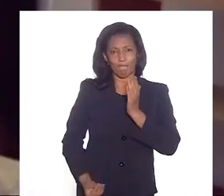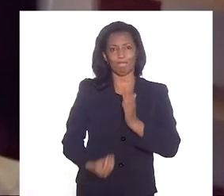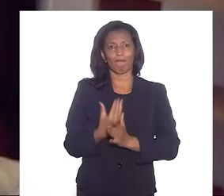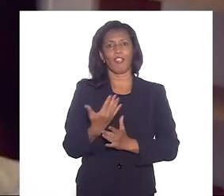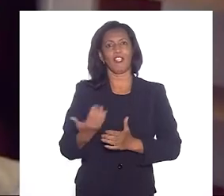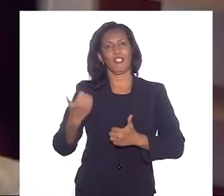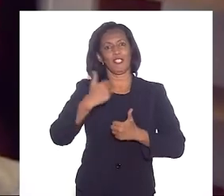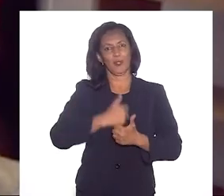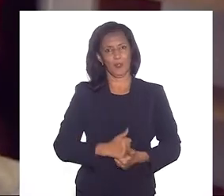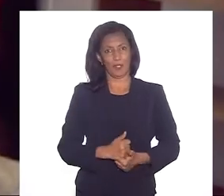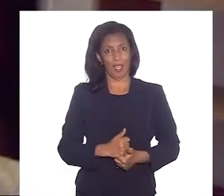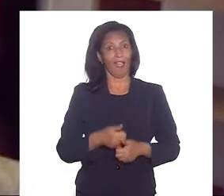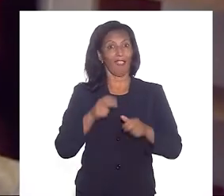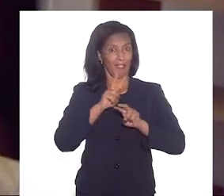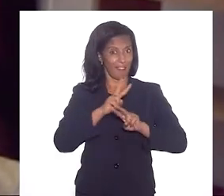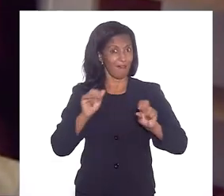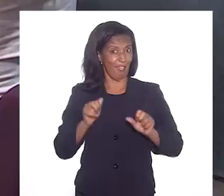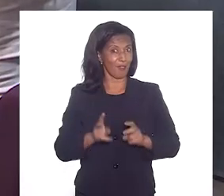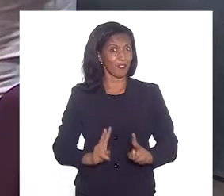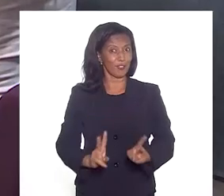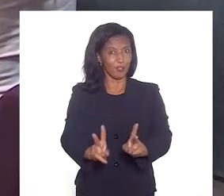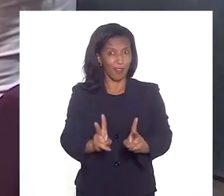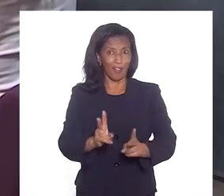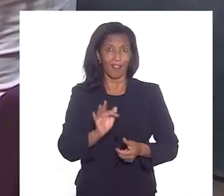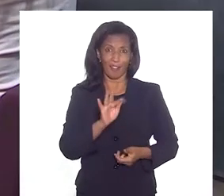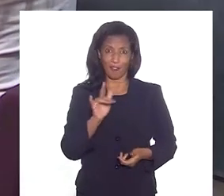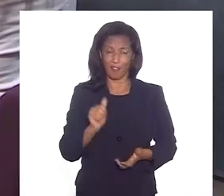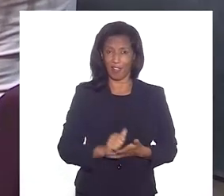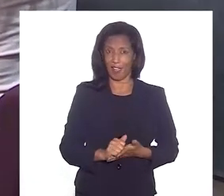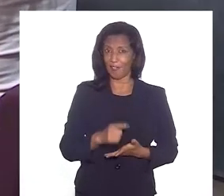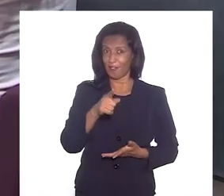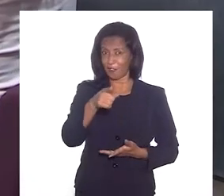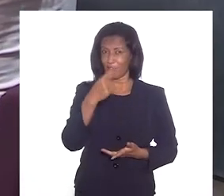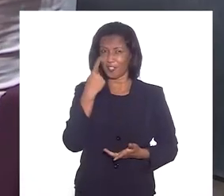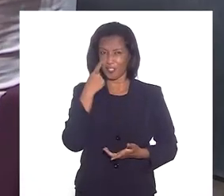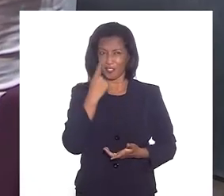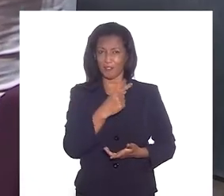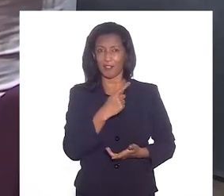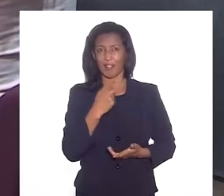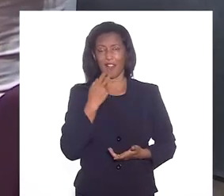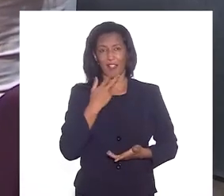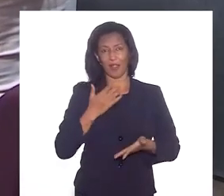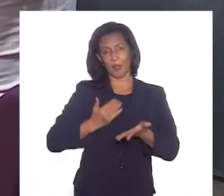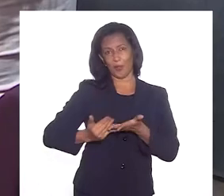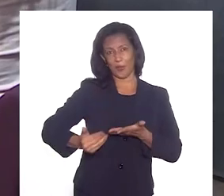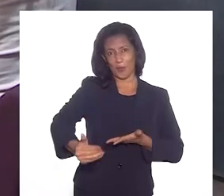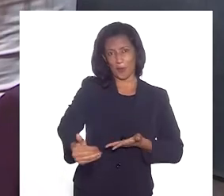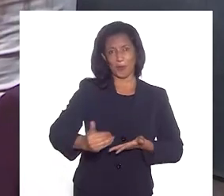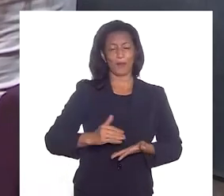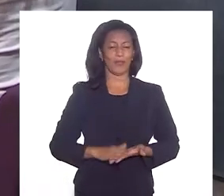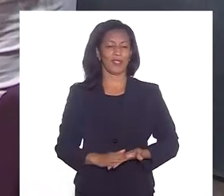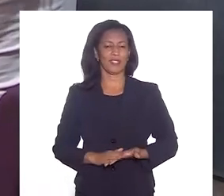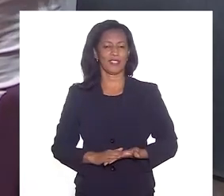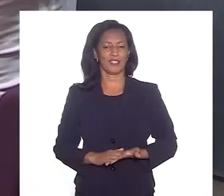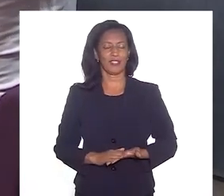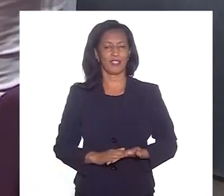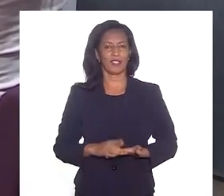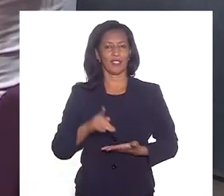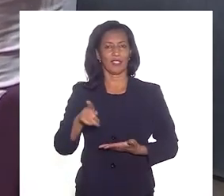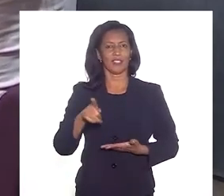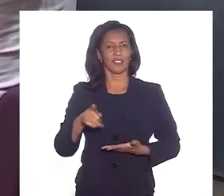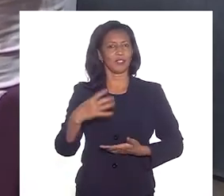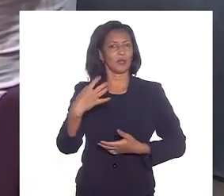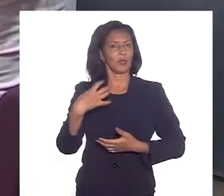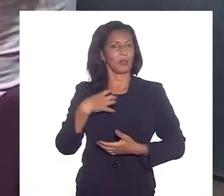nesse lugar, Legal. né? E vai Então. permanecer, né, Flávia? Você já deu essa palhinha pra gente no início. Você pretende continuar mesmo